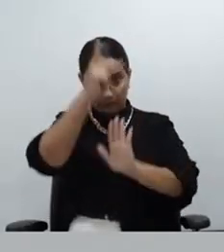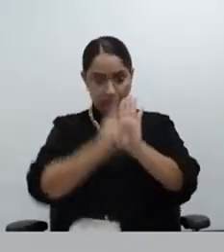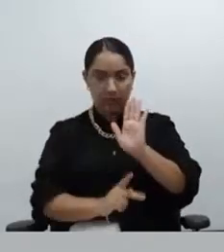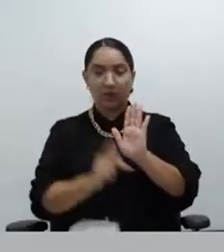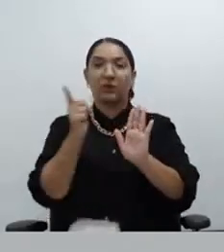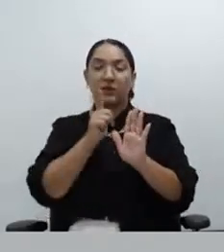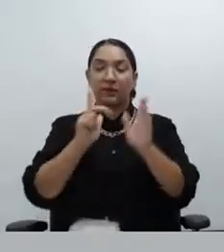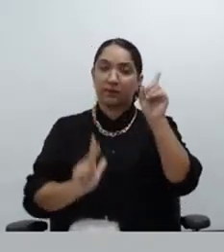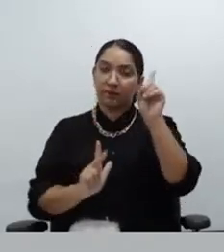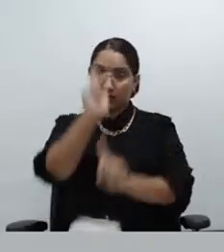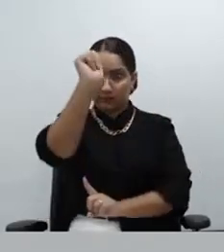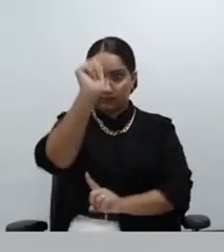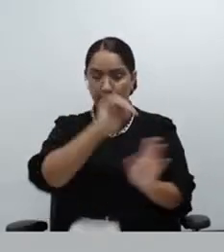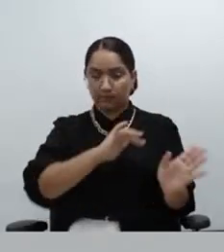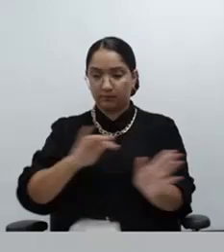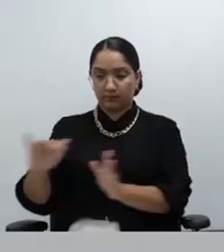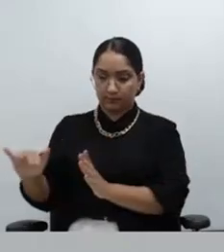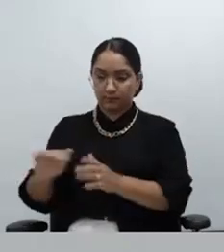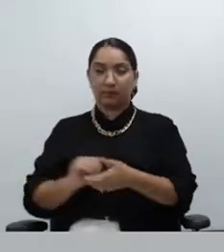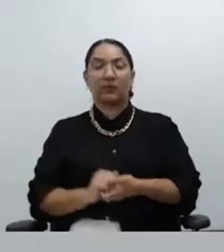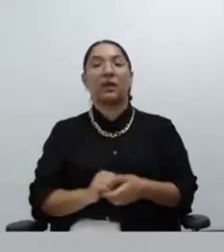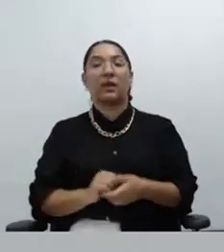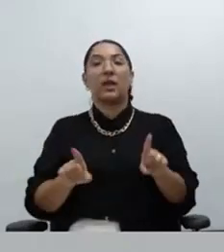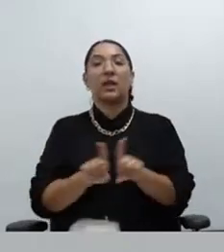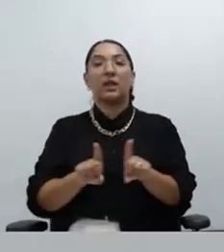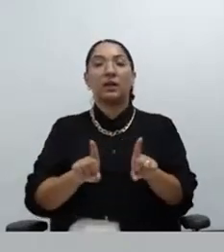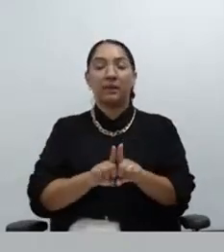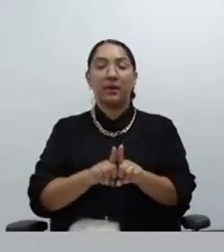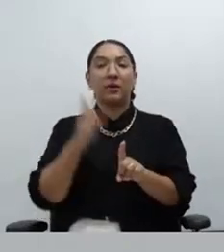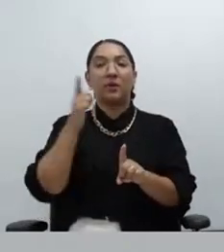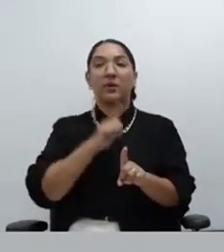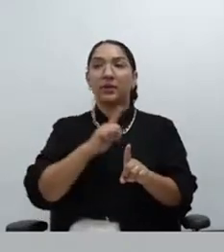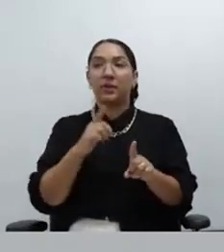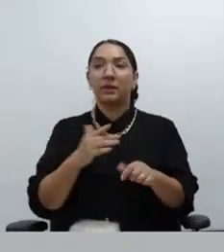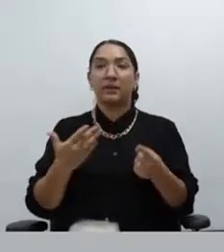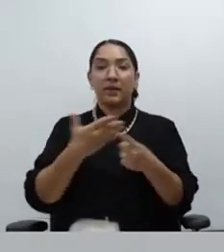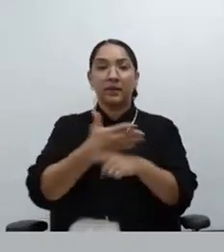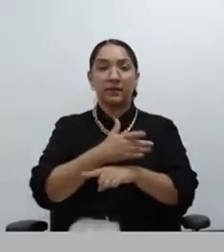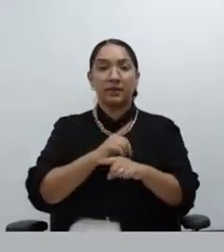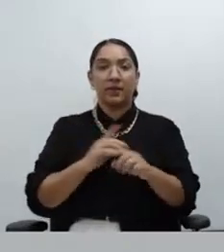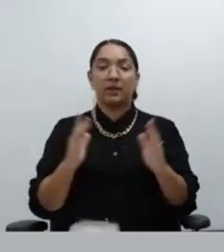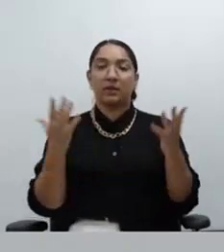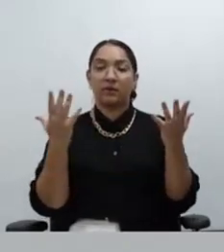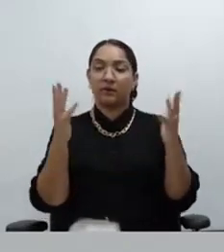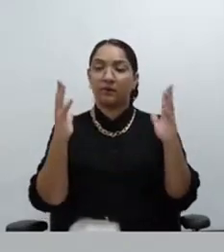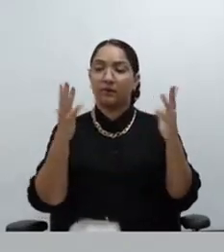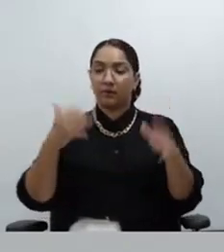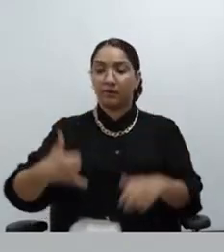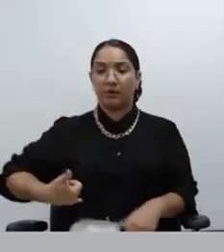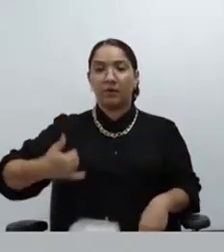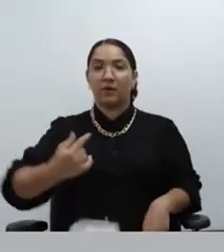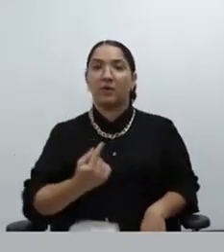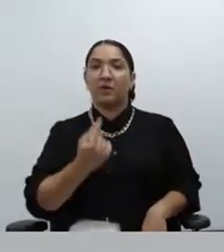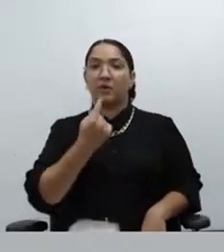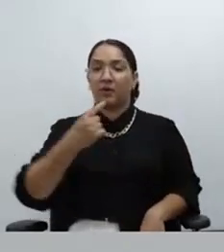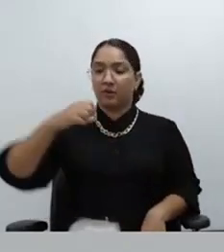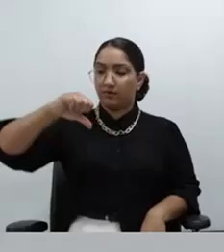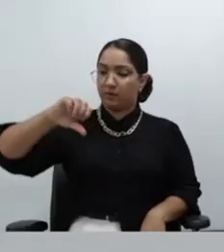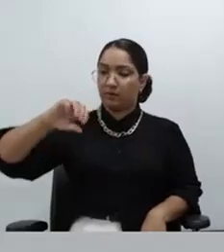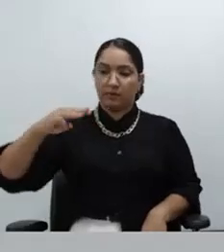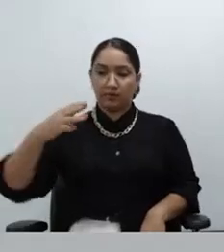na comemoração do aniversário de número 93 da Casa Militar do Governo do Estado de São Paulo, solenidade que aconteceu no Palácio